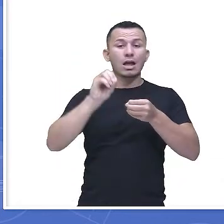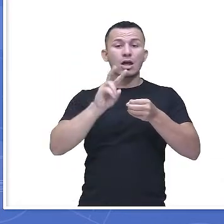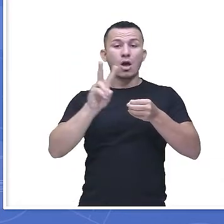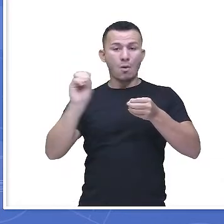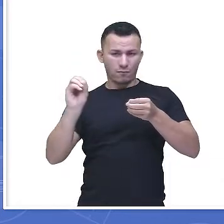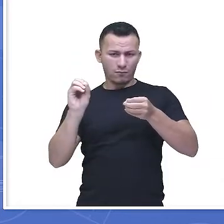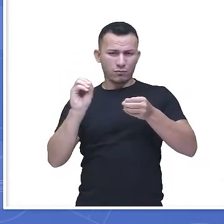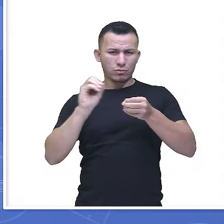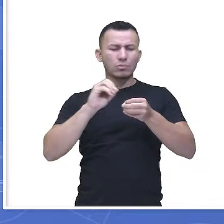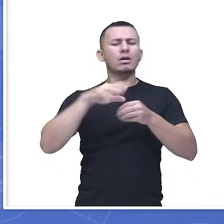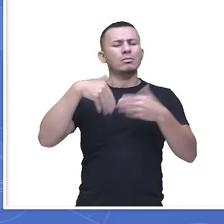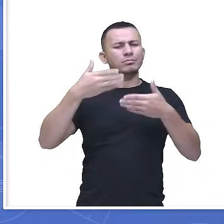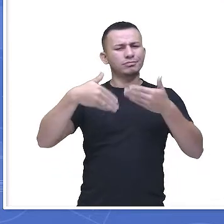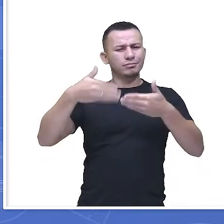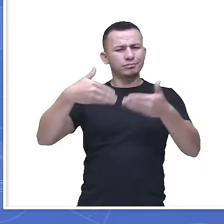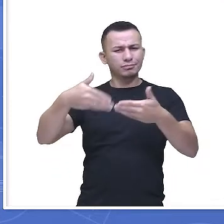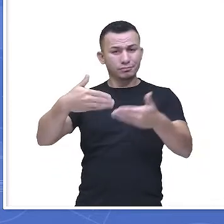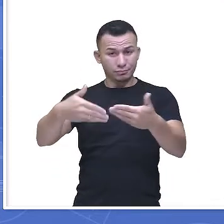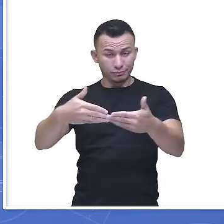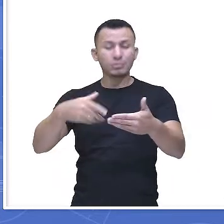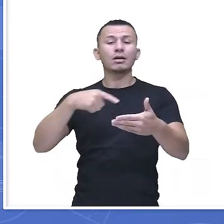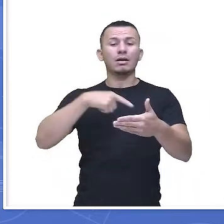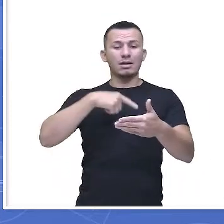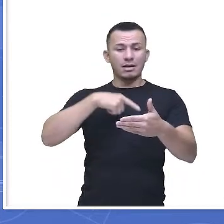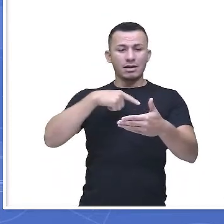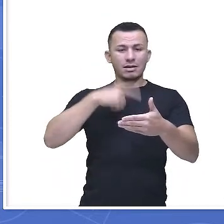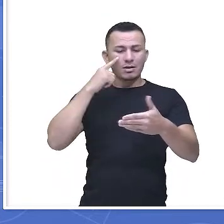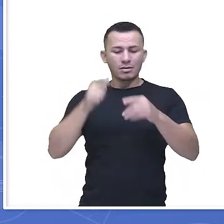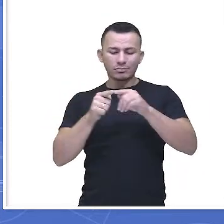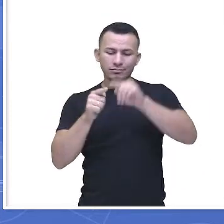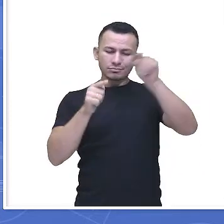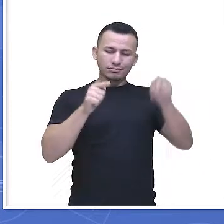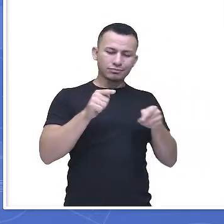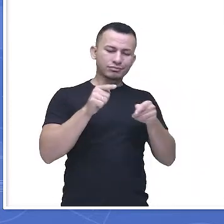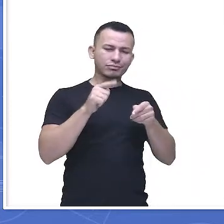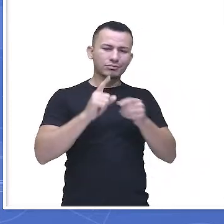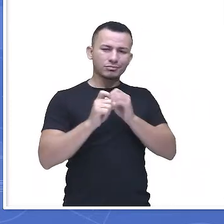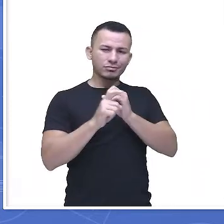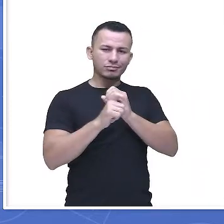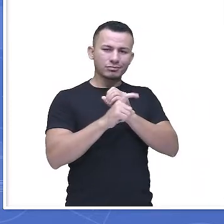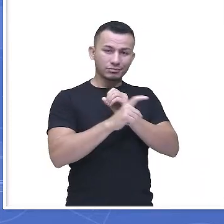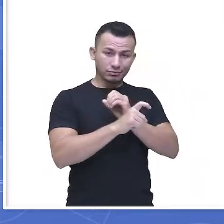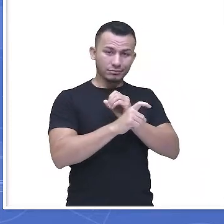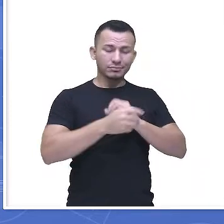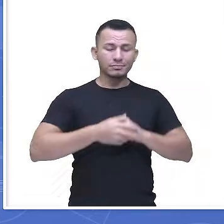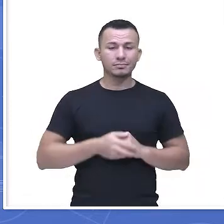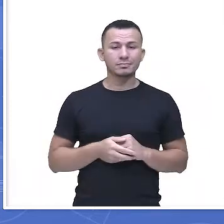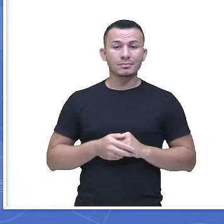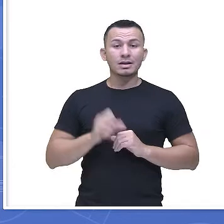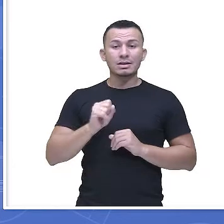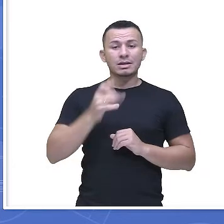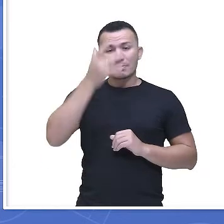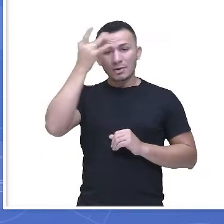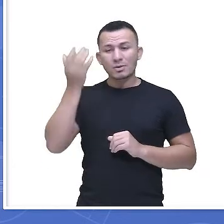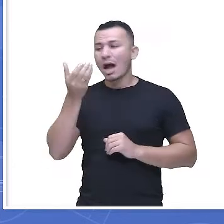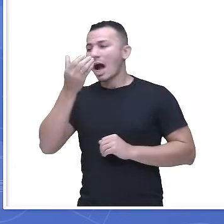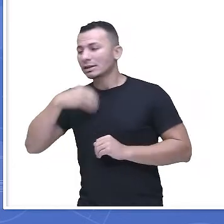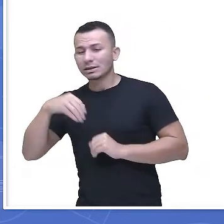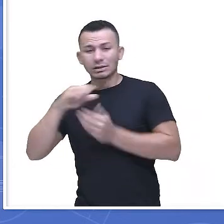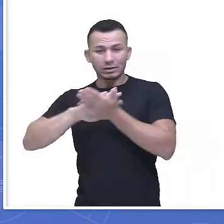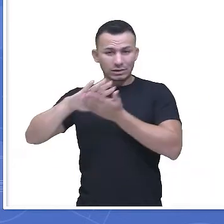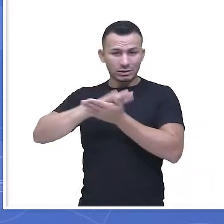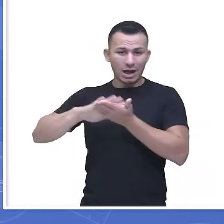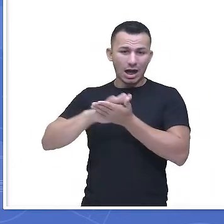de um tempo, você vai ter aí, ó, o bichinho da goiaba. Depois, se ninguém comer aí o bichinho da goiaba,